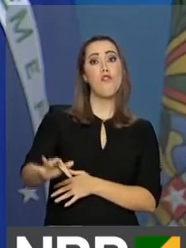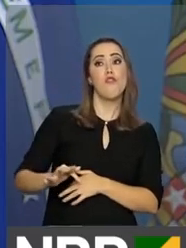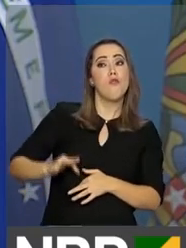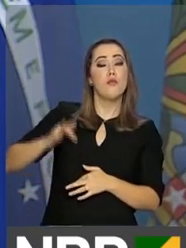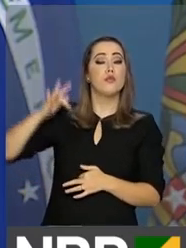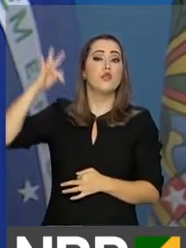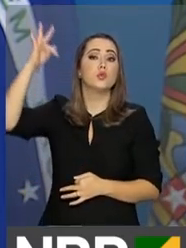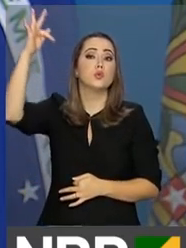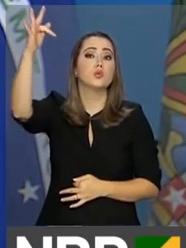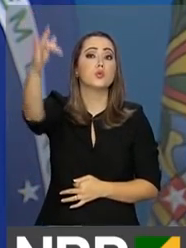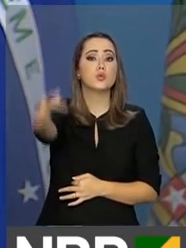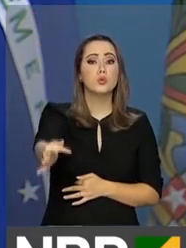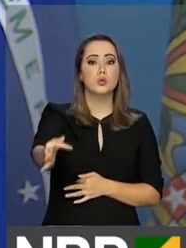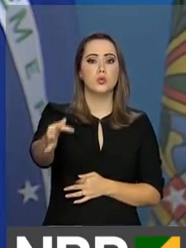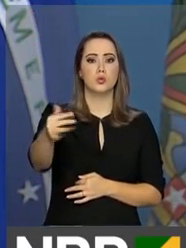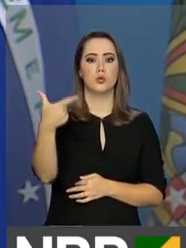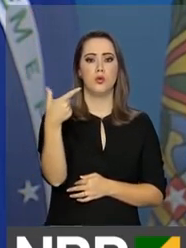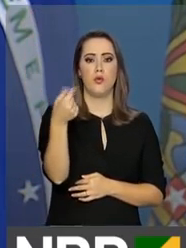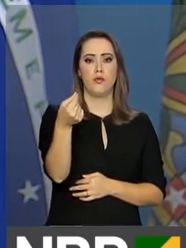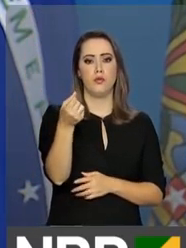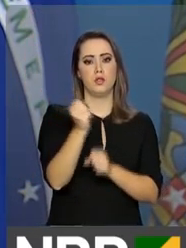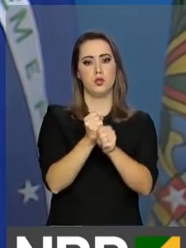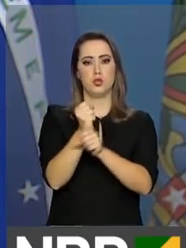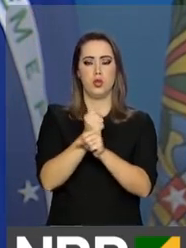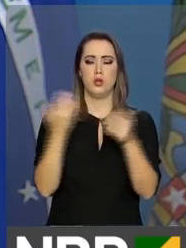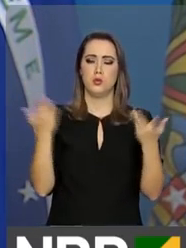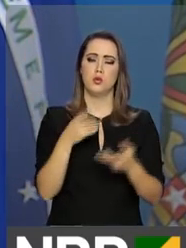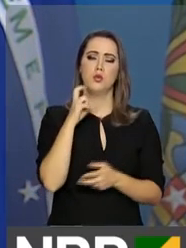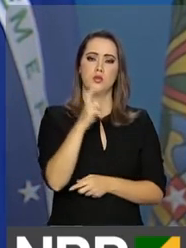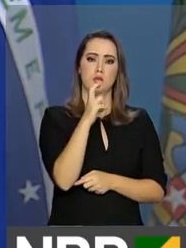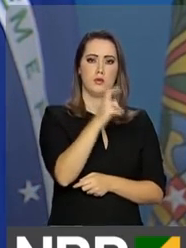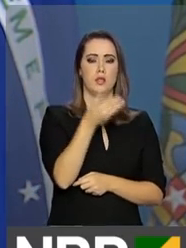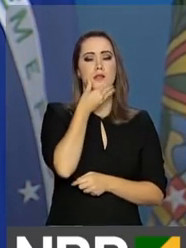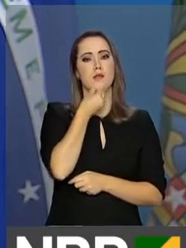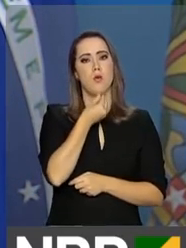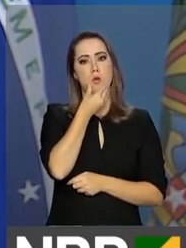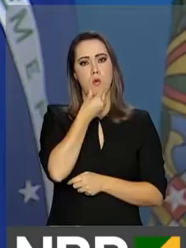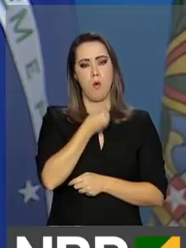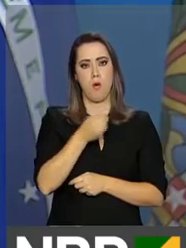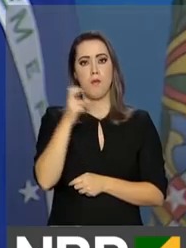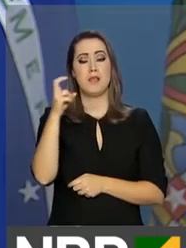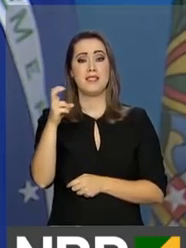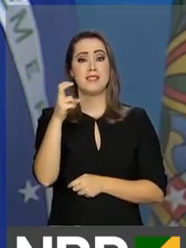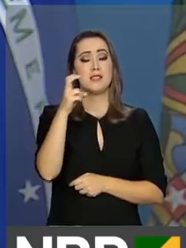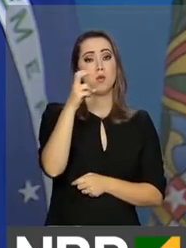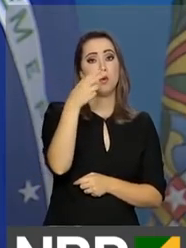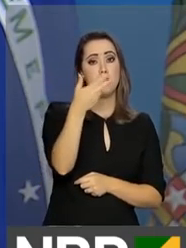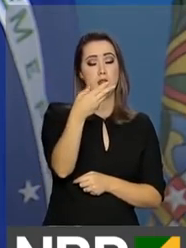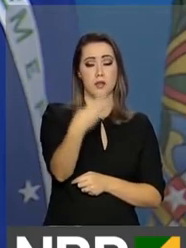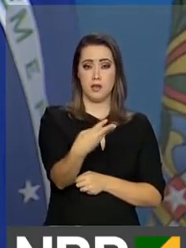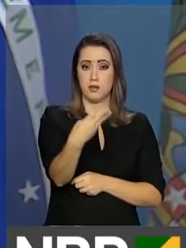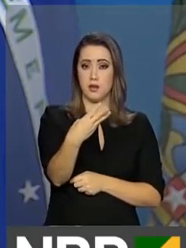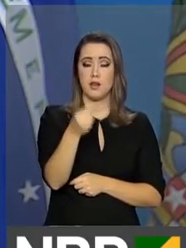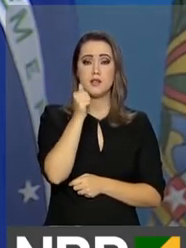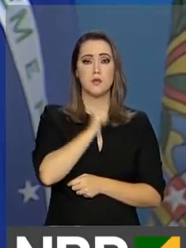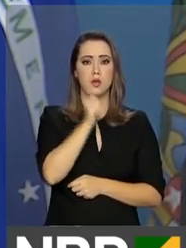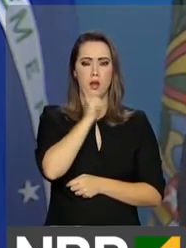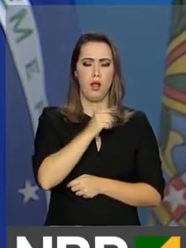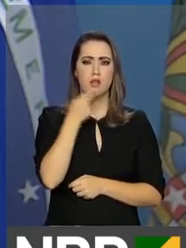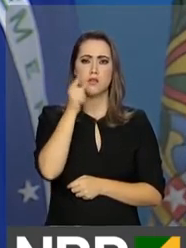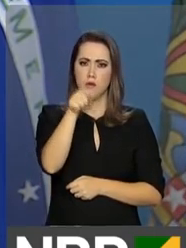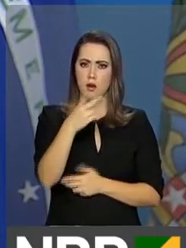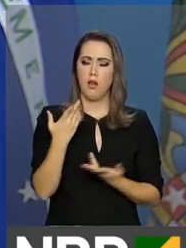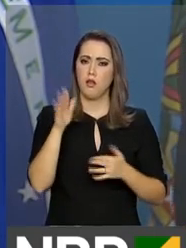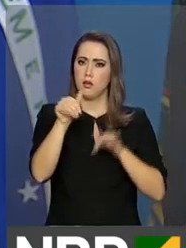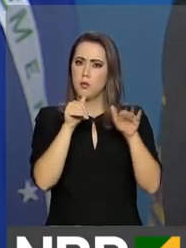a 20 anos. Hoje é 55 anos para o homem, 53 anos para as mulheres. E vou tocar logo no assunto